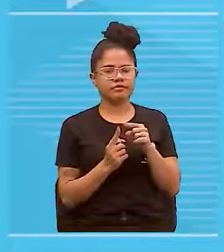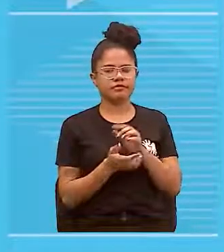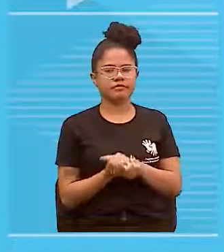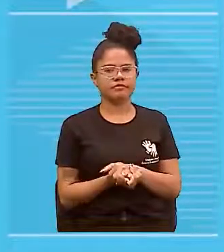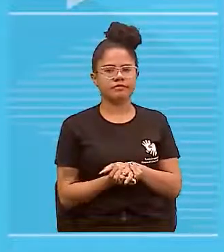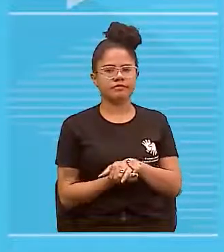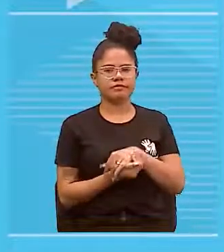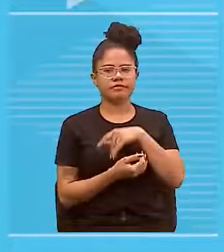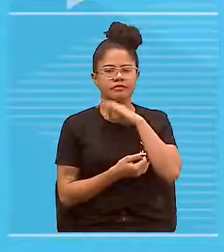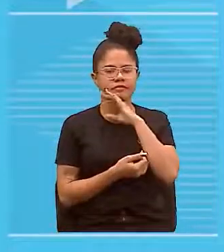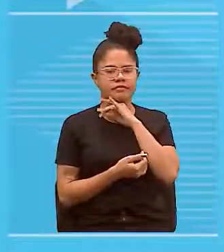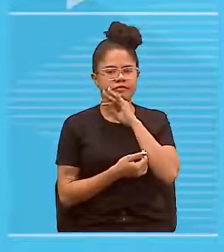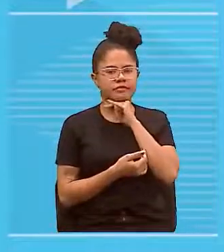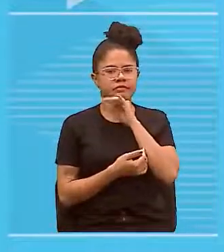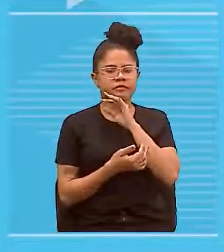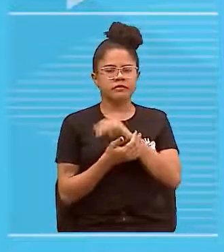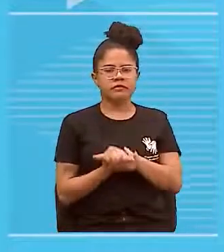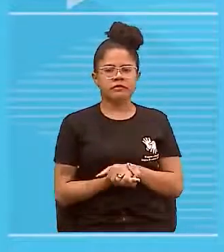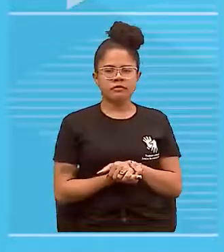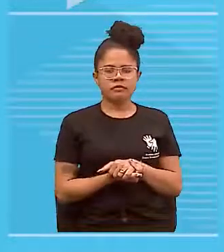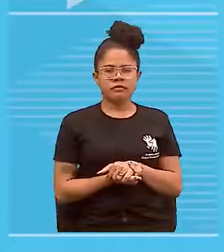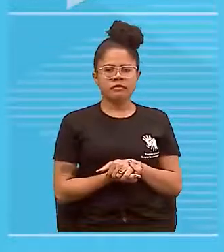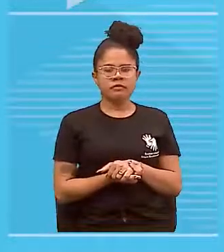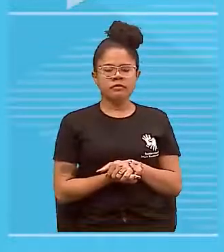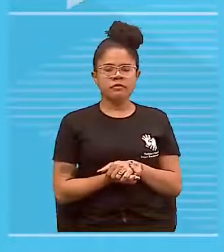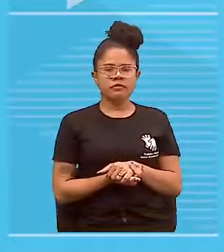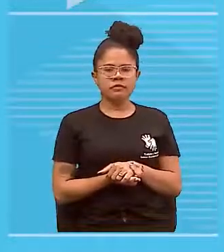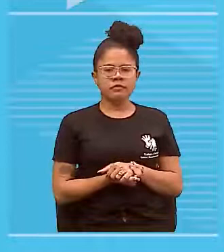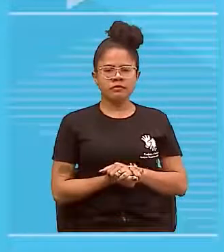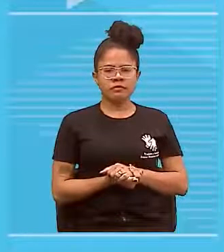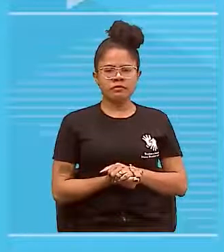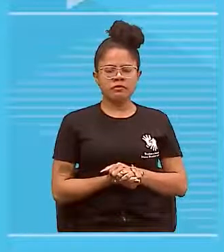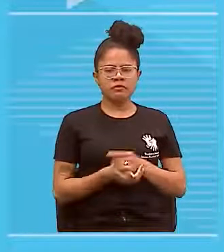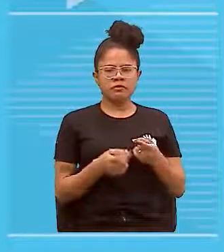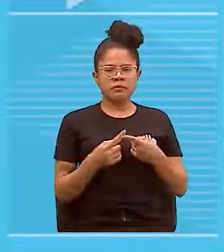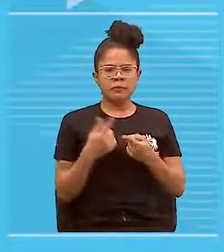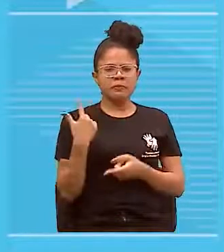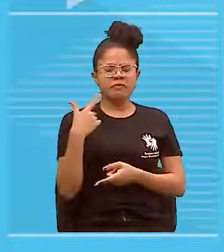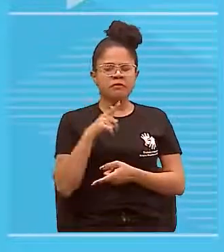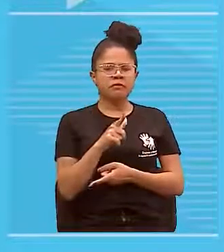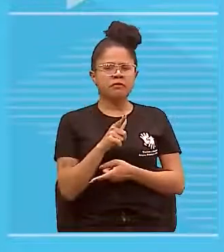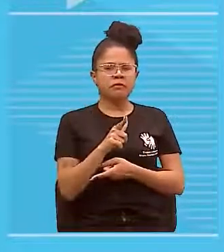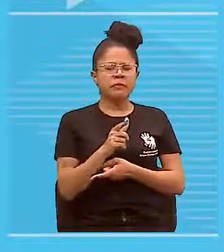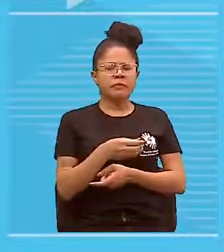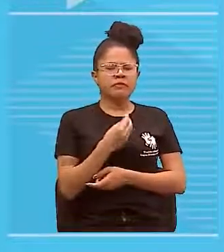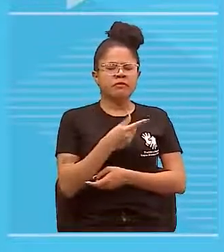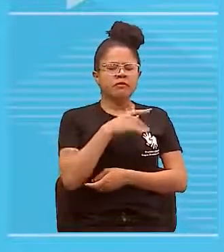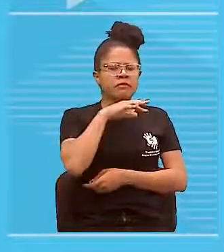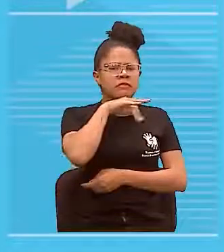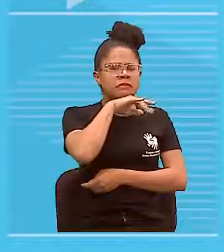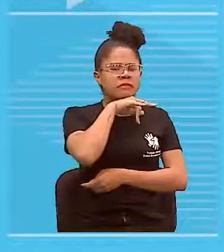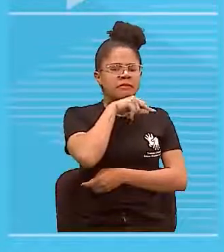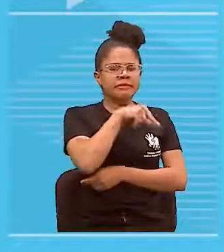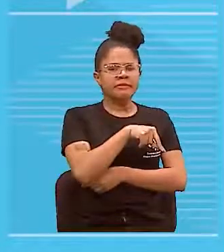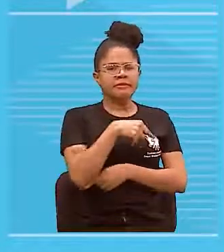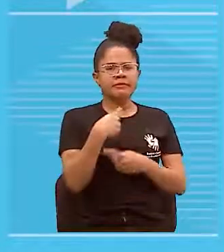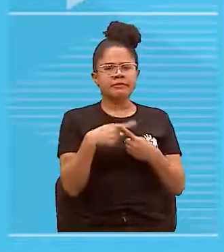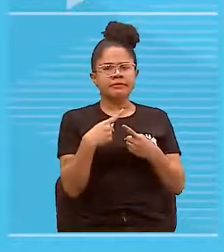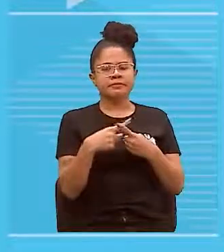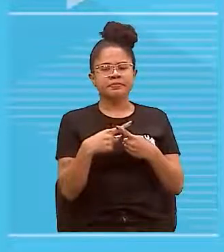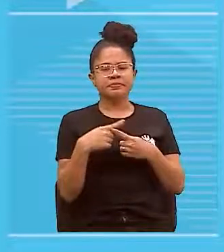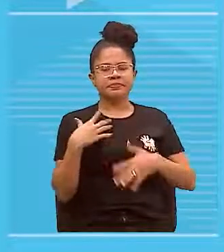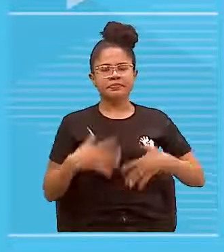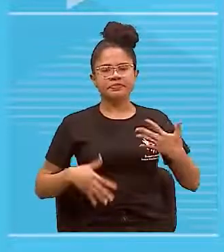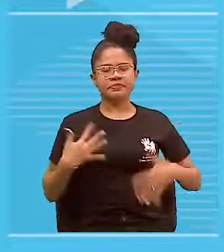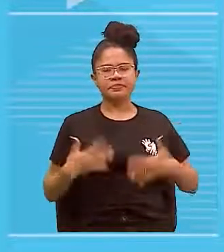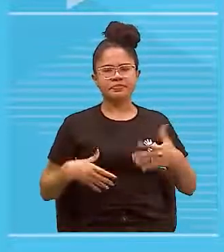abiótico limitante para ele, né? Isso limita muito ele, porque ele não consegue sobreviver no calor daqui. Porque ele tem uma camada, o